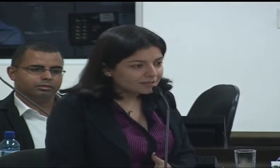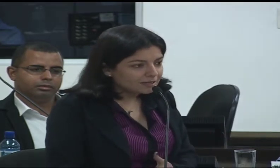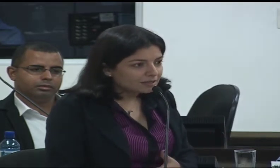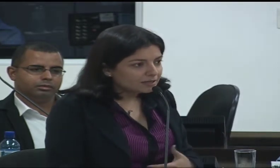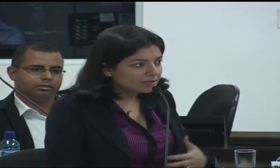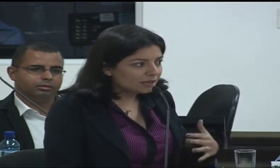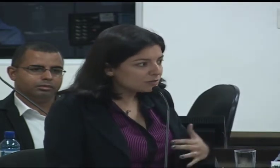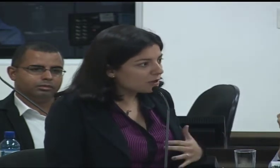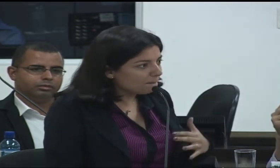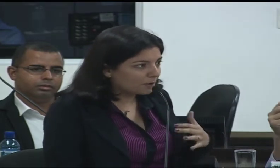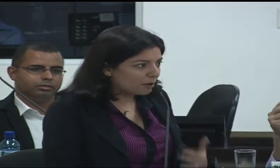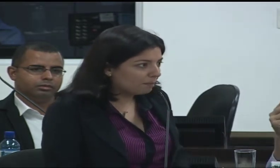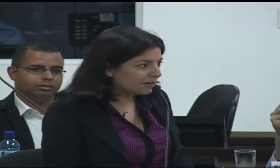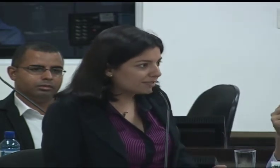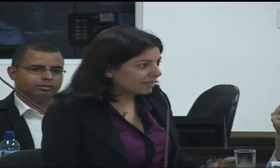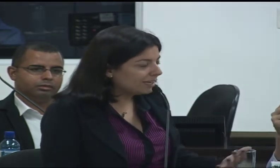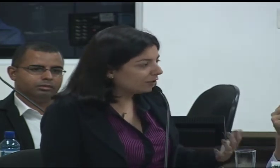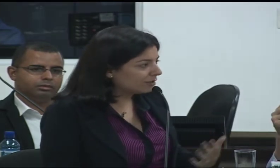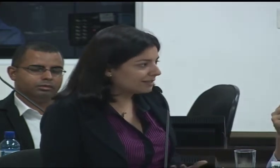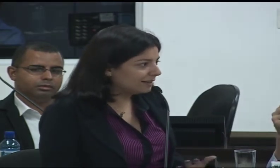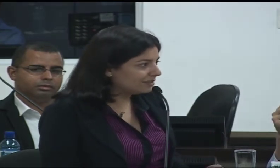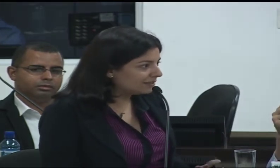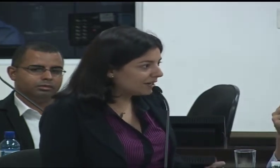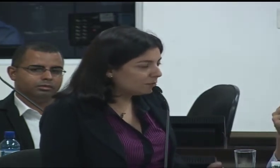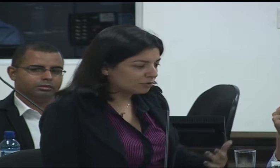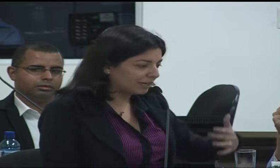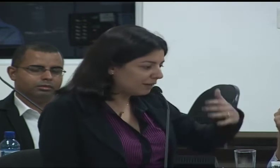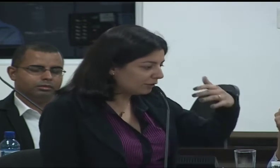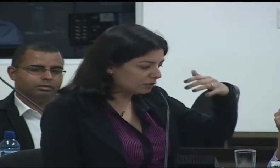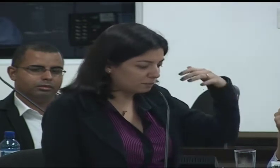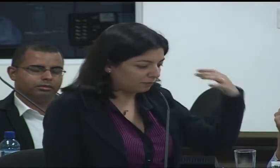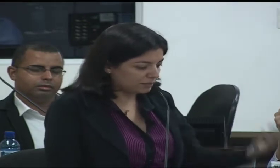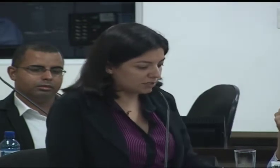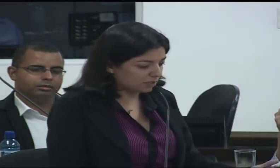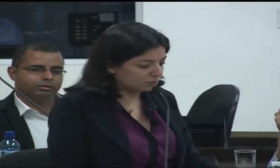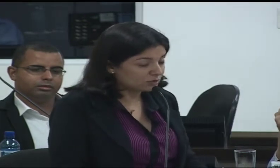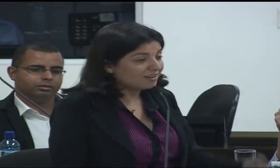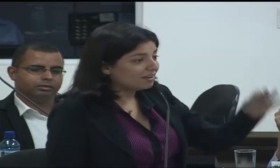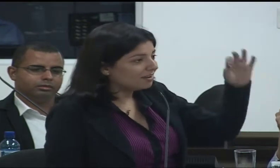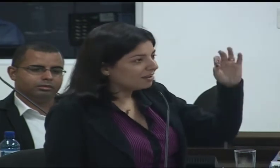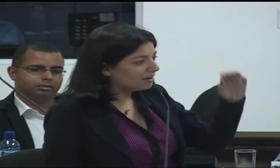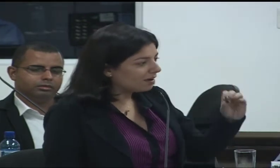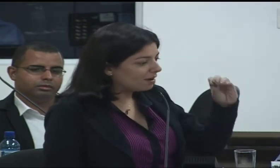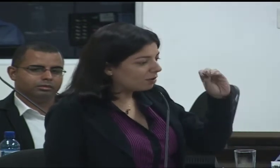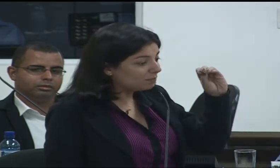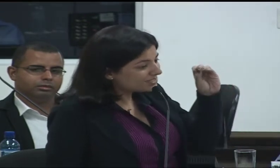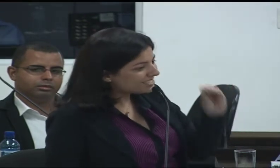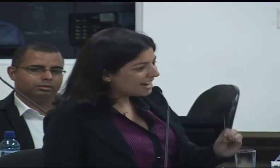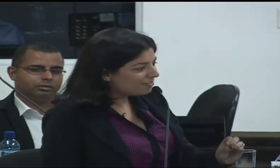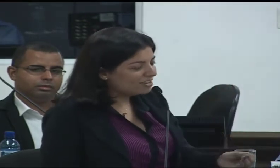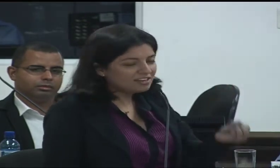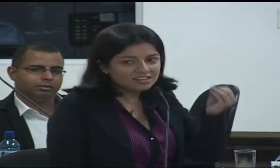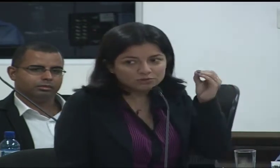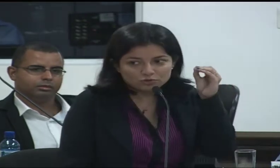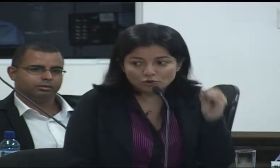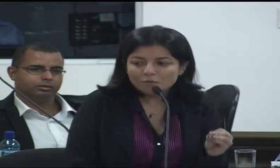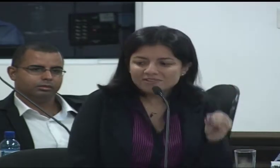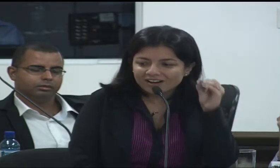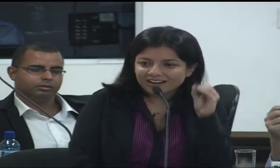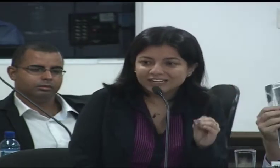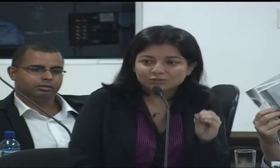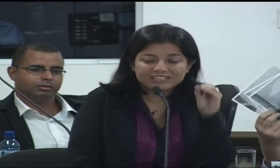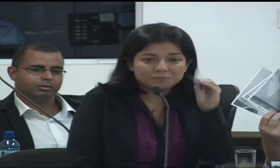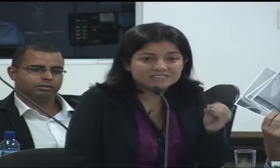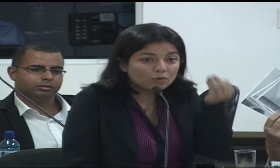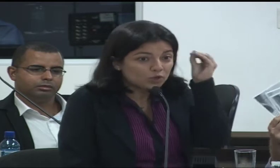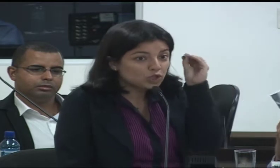que não são próprias daquilo que nós acreditamos ou daquilo que nós processamos observe que eu estou me